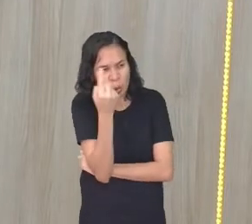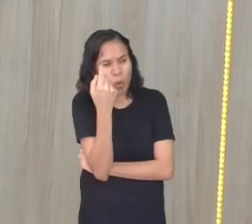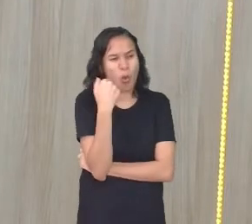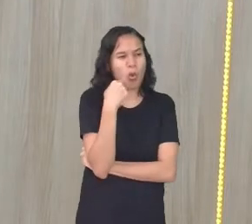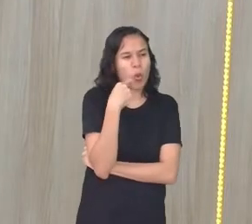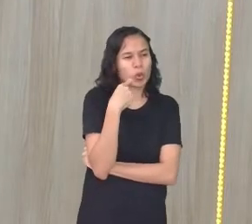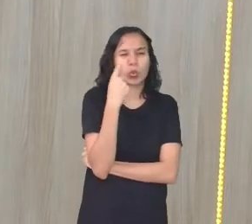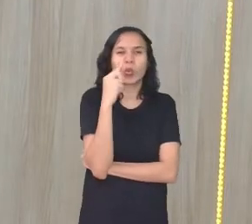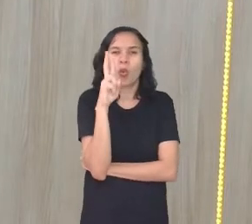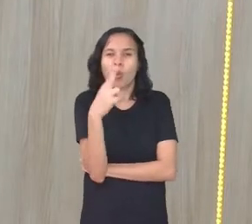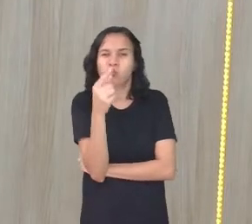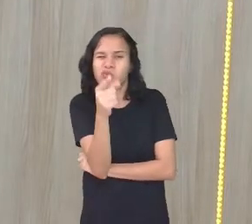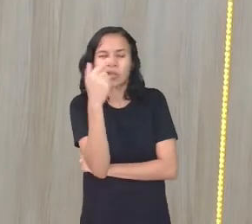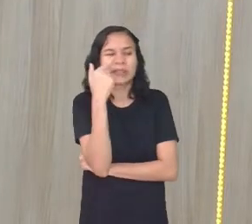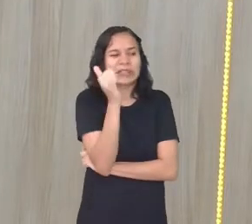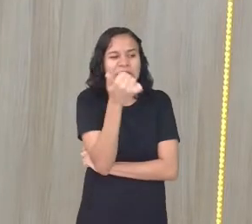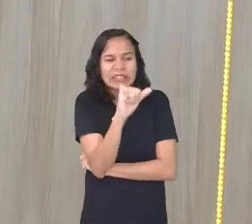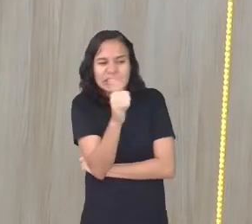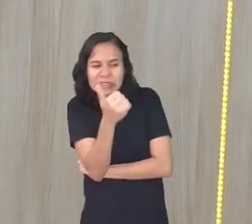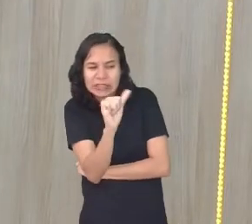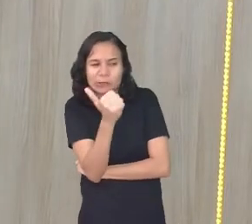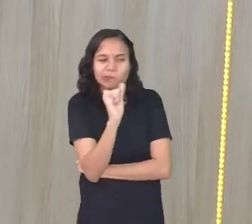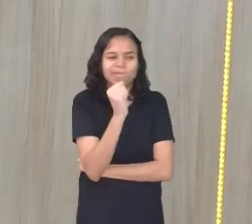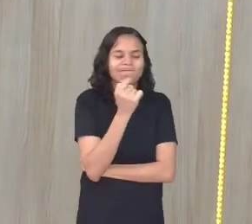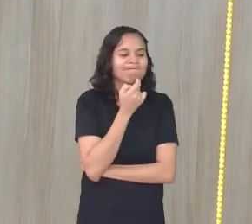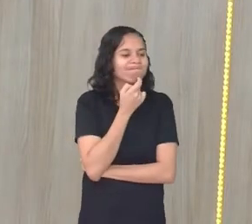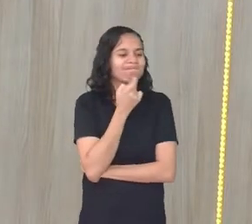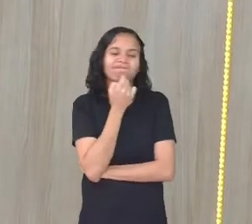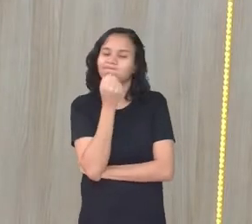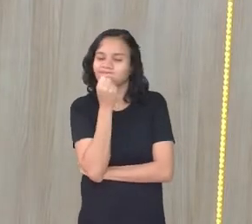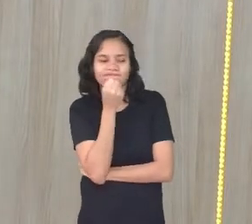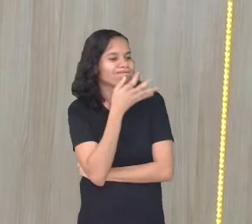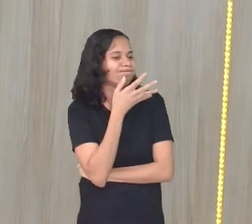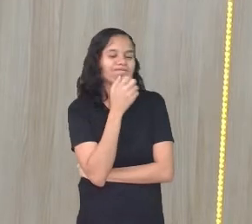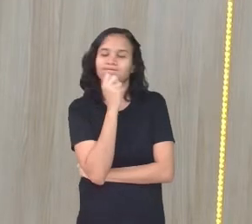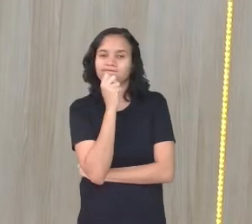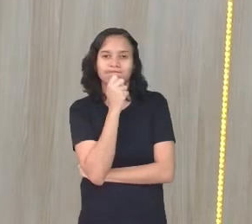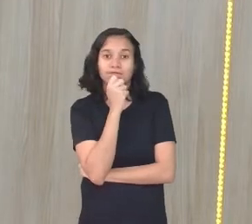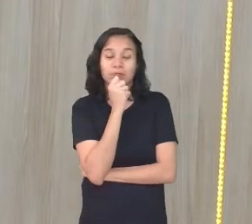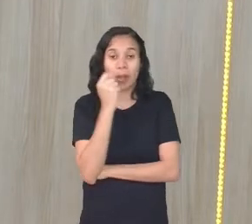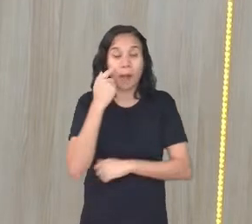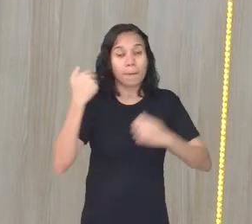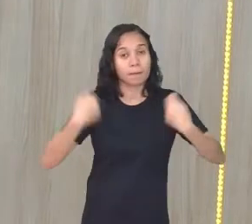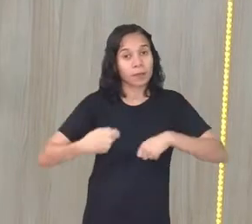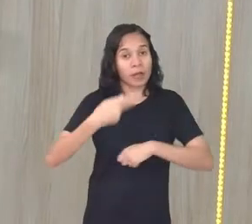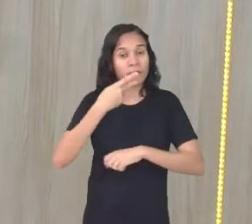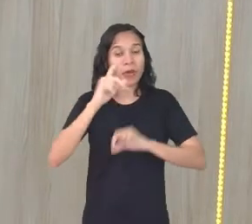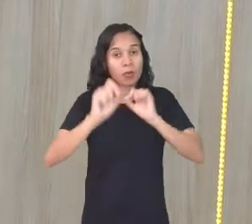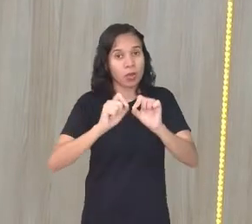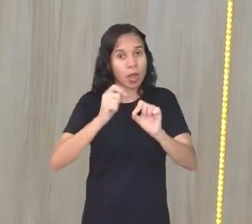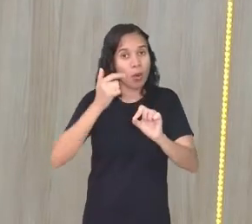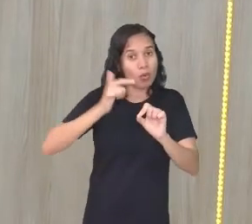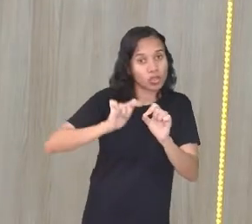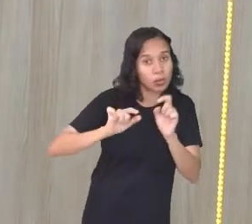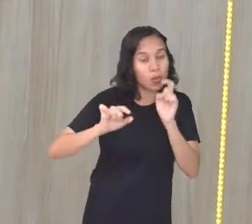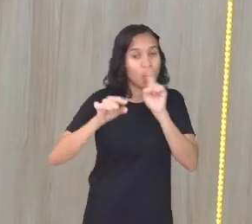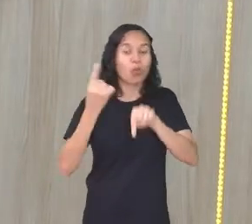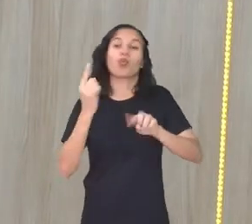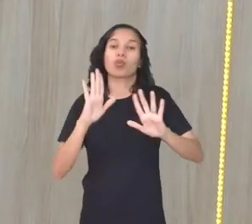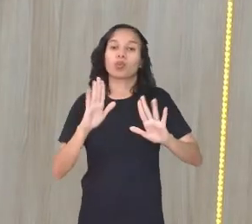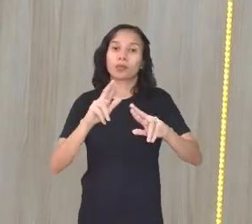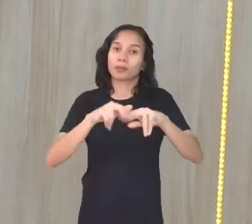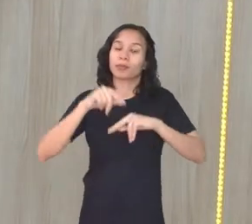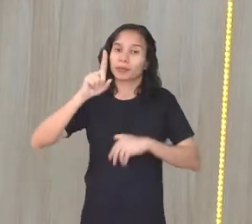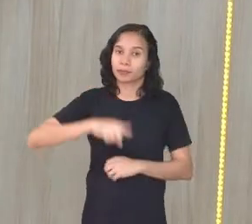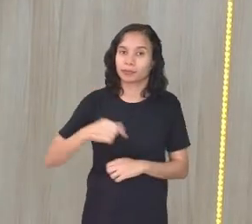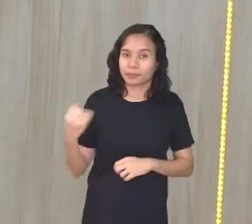se você analisou que o debate ele não foi muito bem, é você que vai dizer se o debate funcionou ou não, né? Então, é